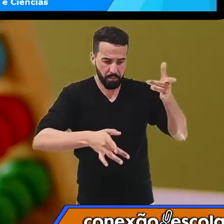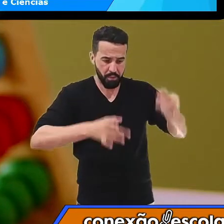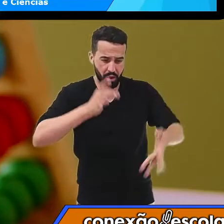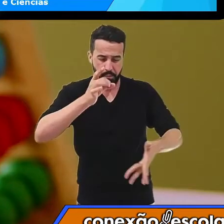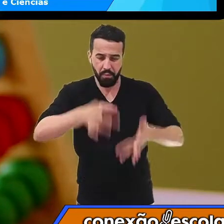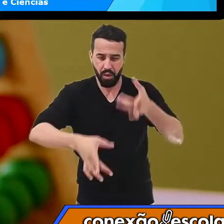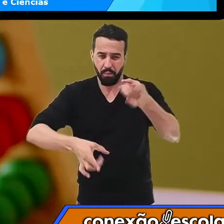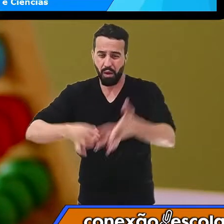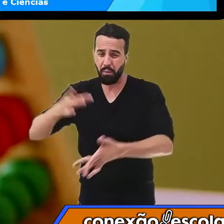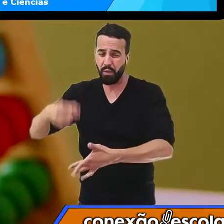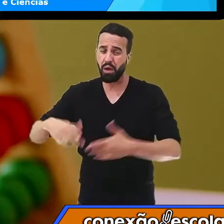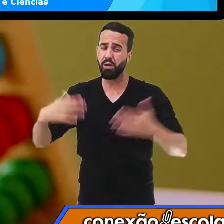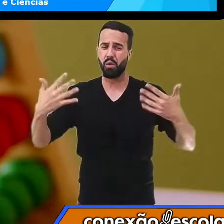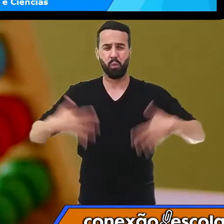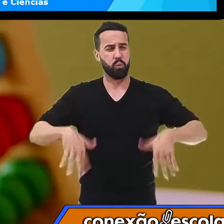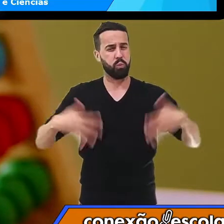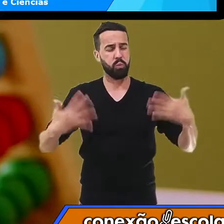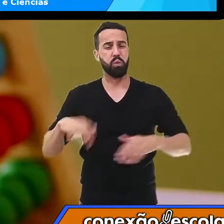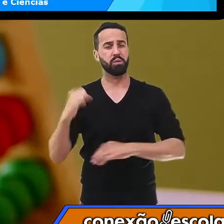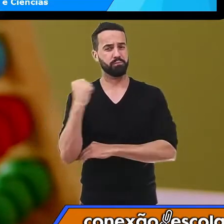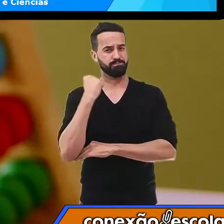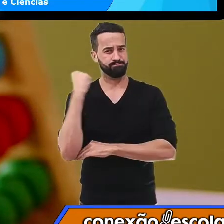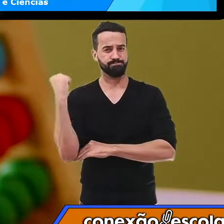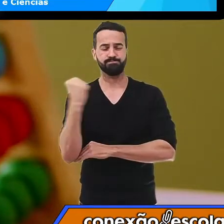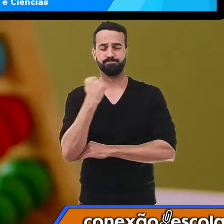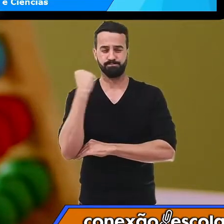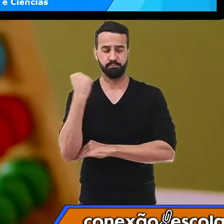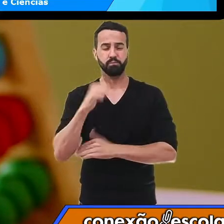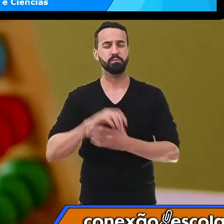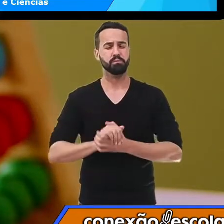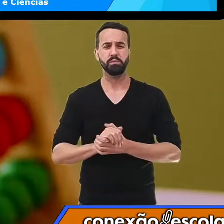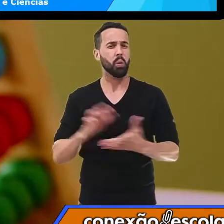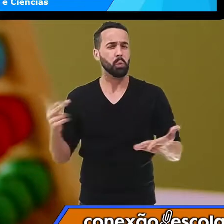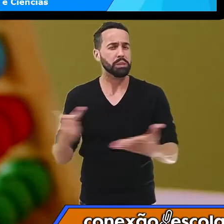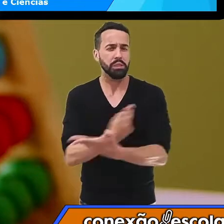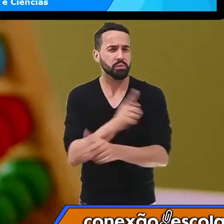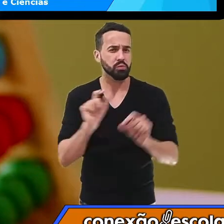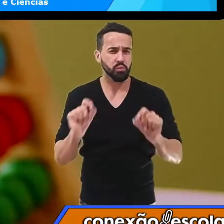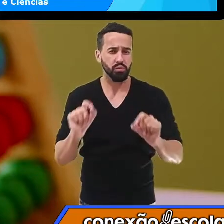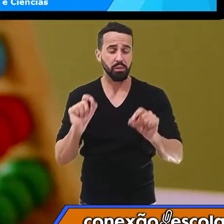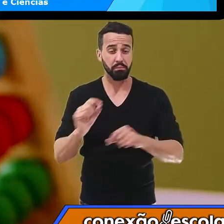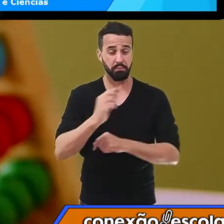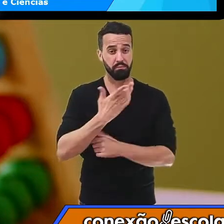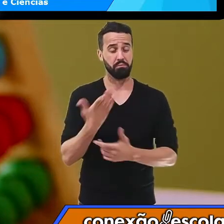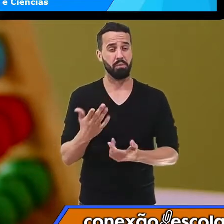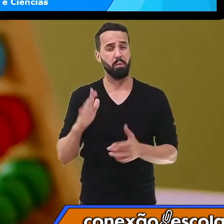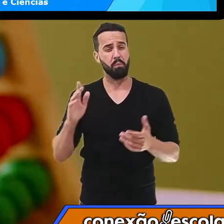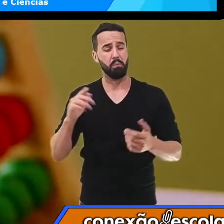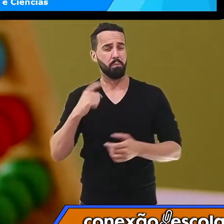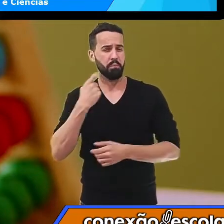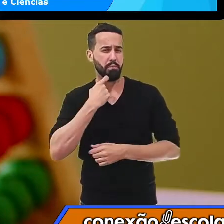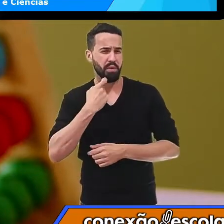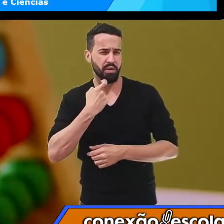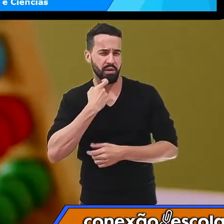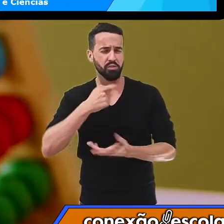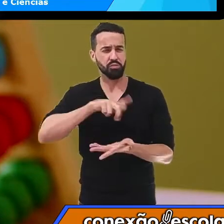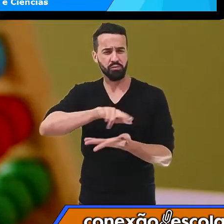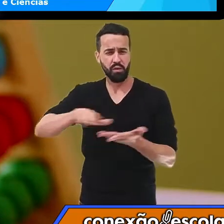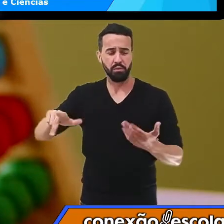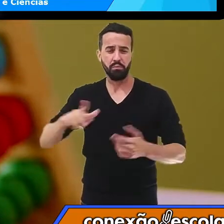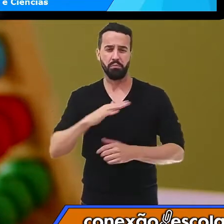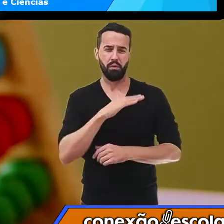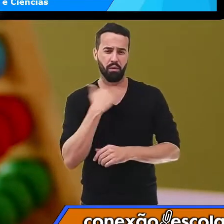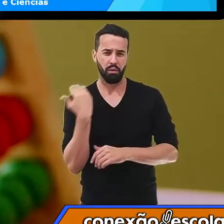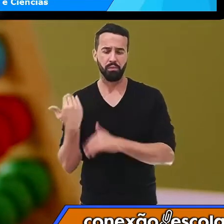disso? Primeiro, a morte dos animais marinhos. Vocês veem na mídia, constantemente